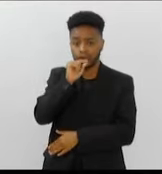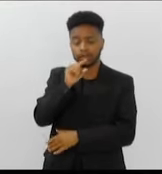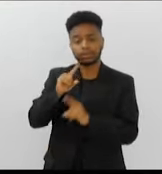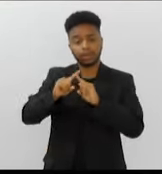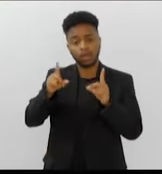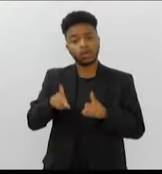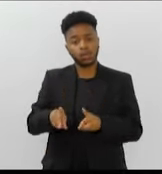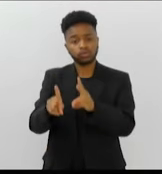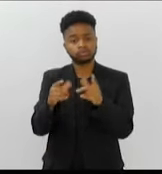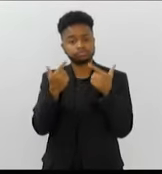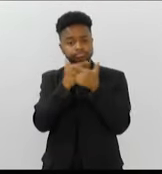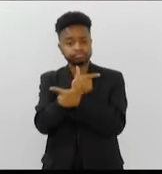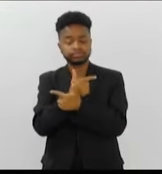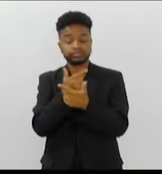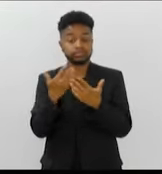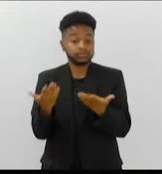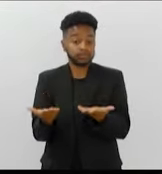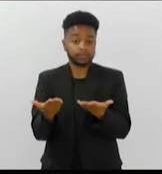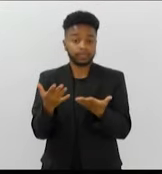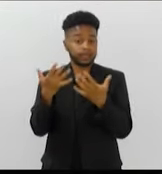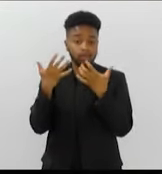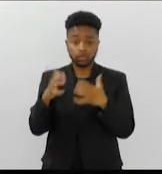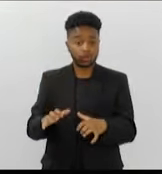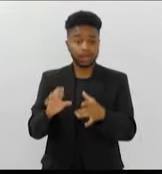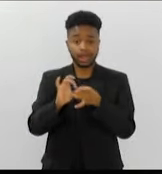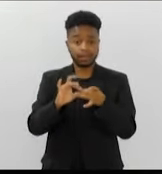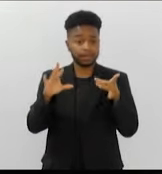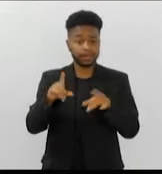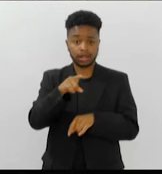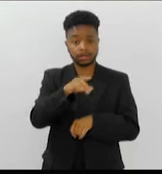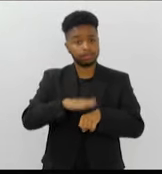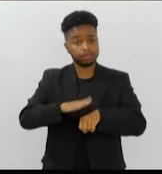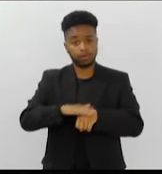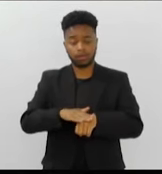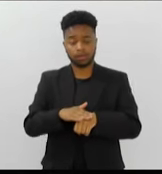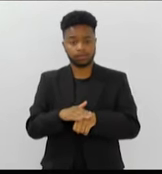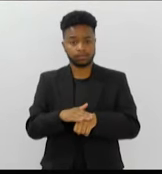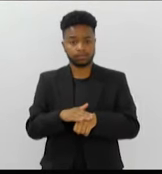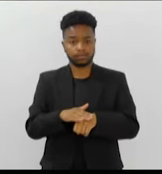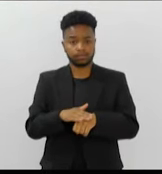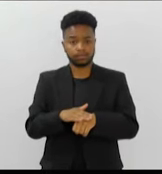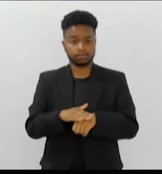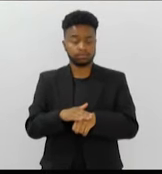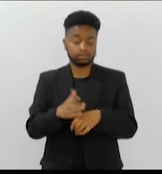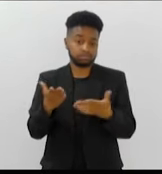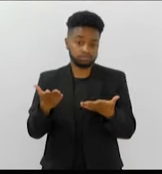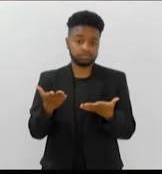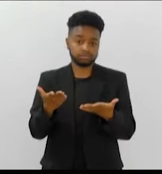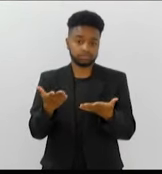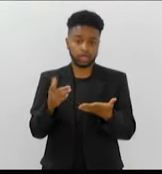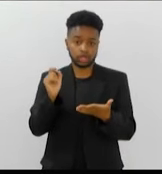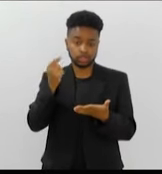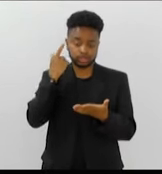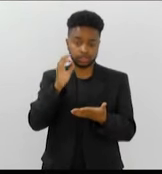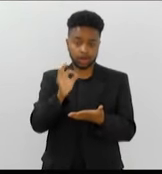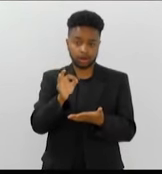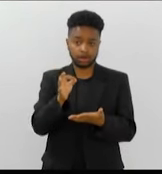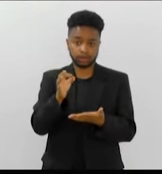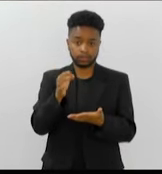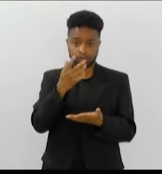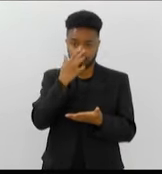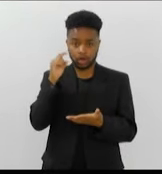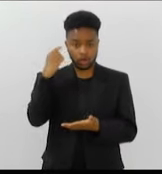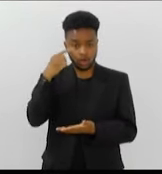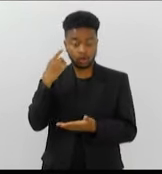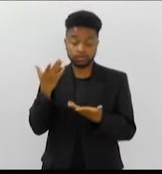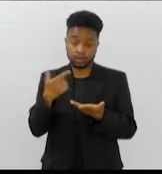dando risadinha. Ou seja, eles não querem nem a liberdade deles próprios. Que loucura isso, cara. Eu queria